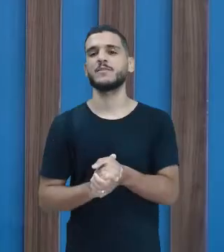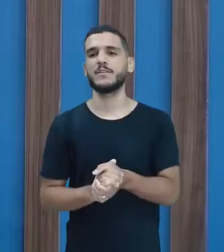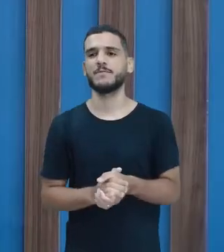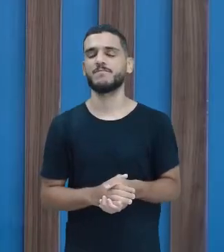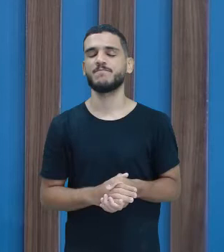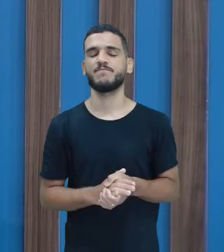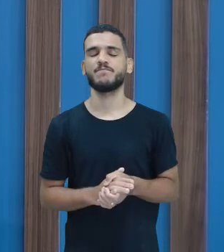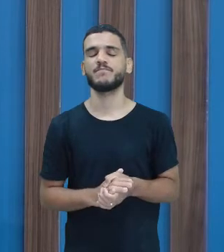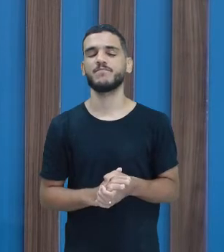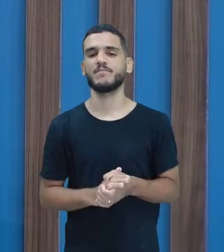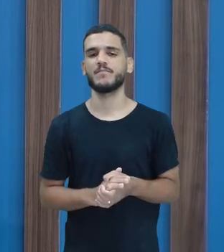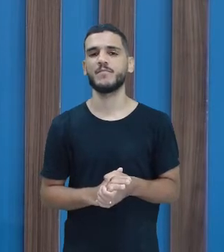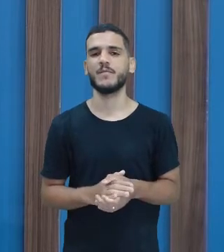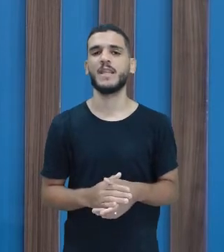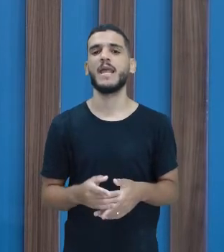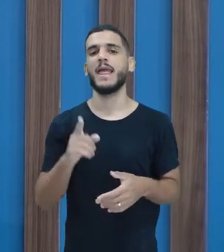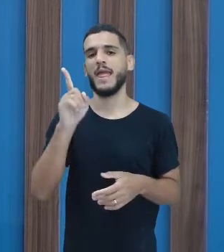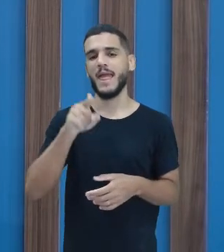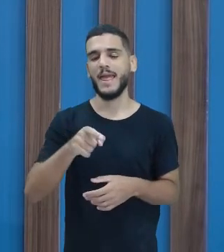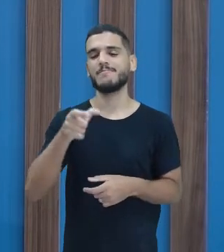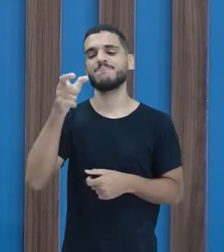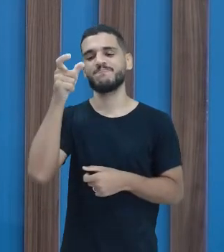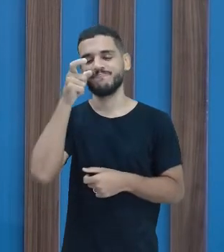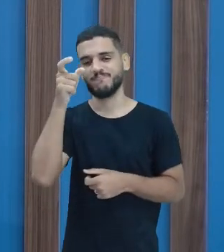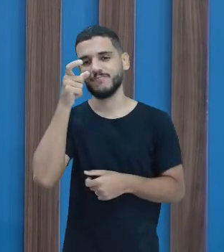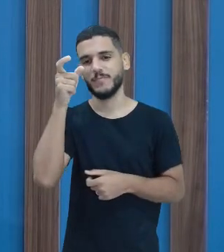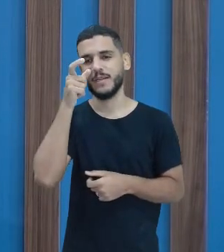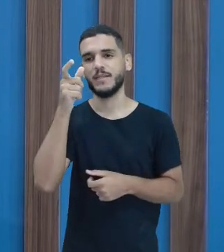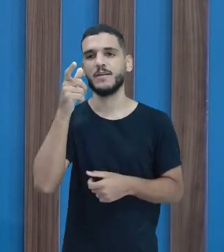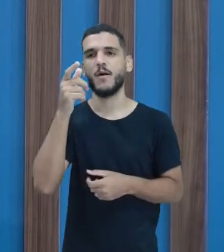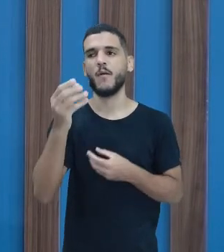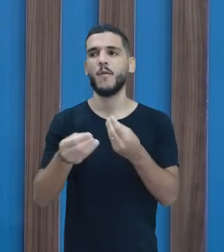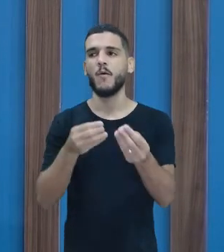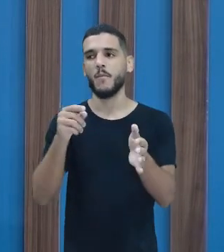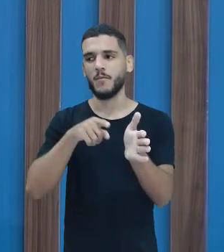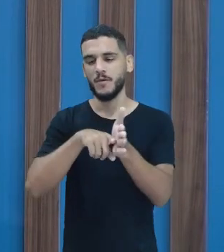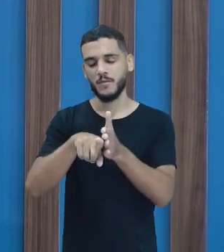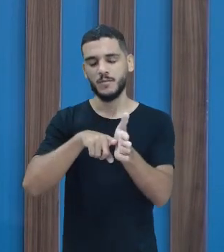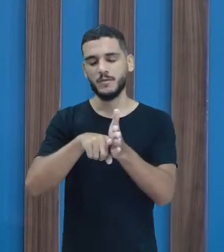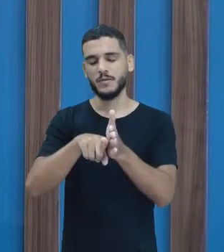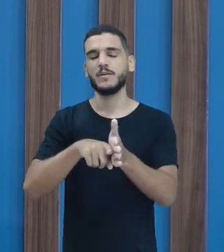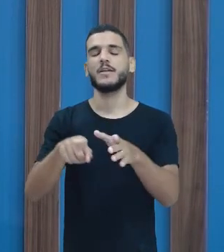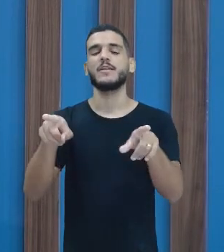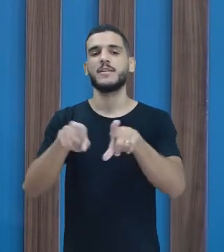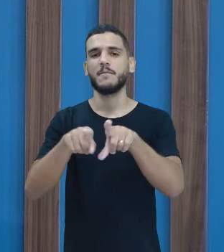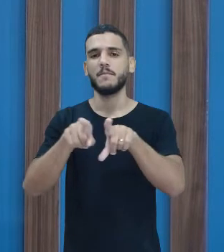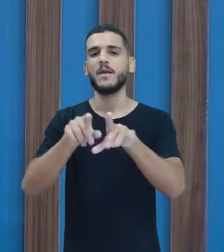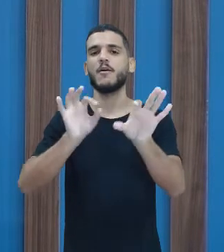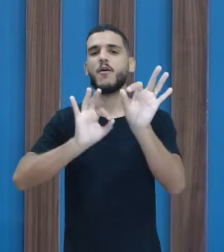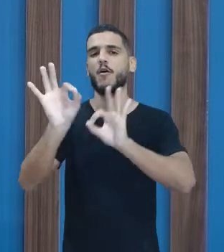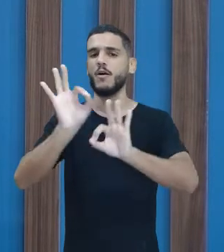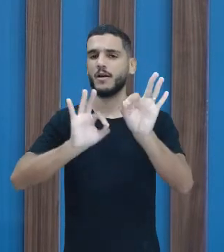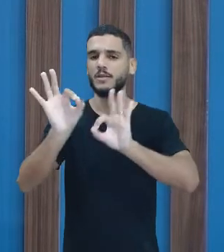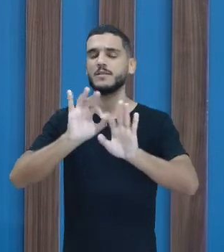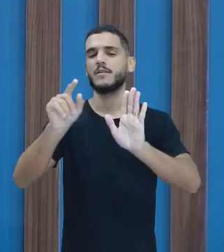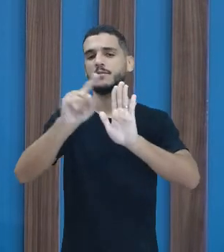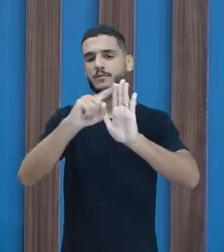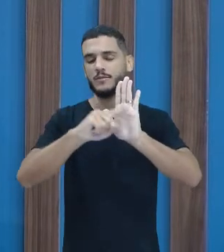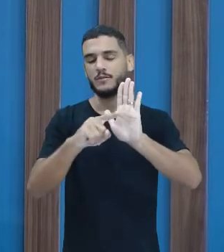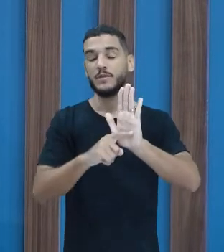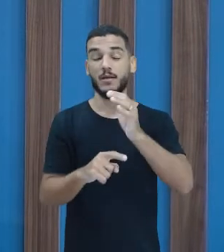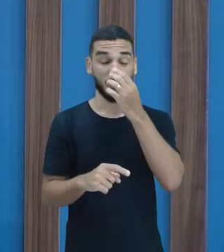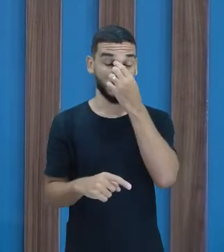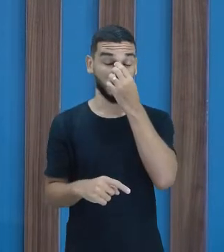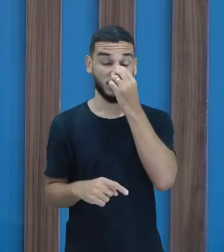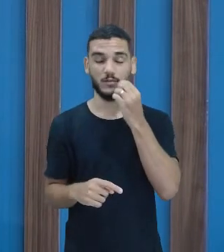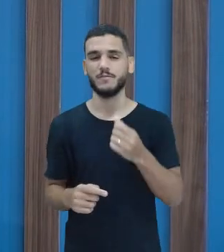Olha, professora Verônica, é bem interessante a questão da pesquisa, não é? E da organização dos dados. Como a senhora